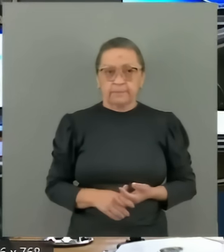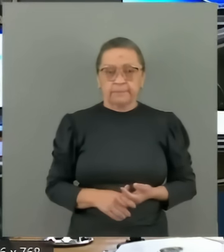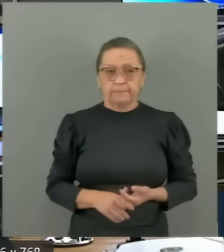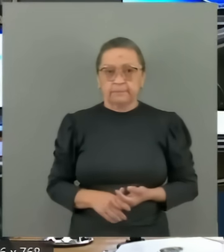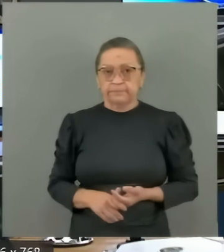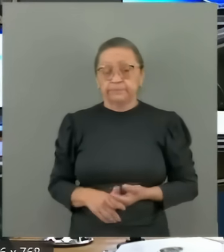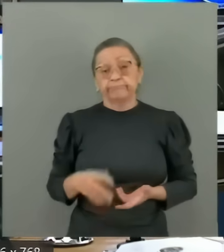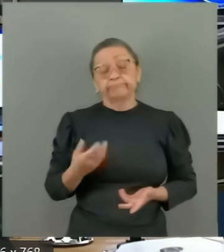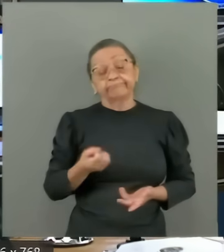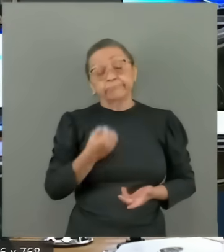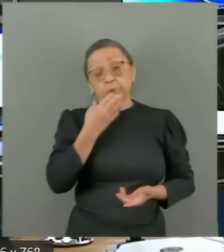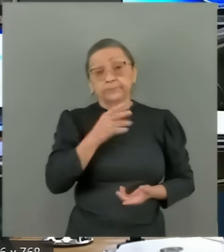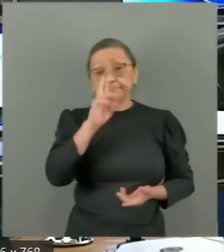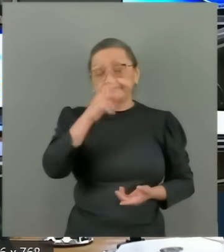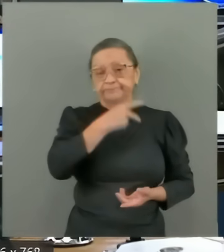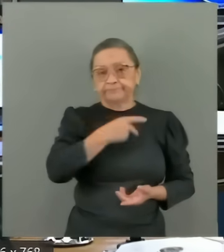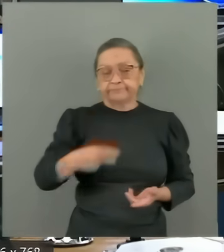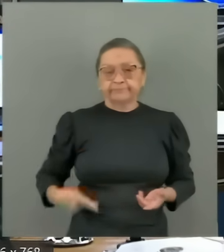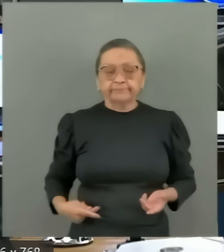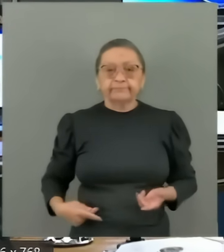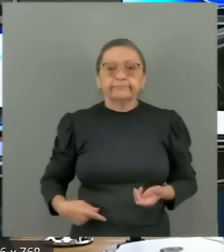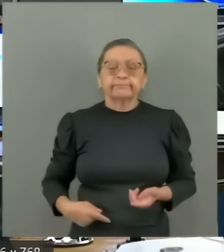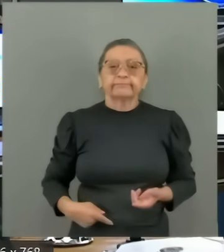Bom, senhor presidente,